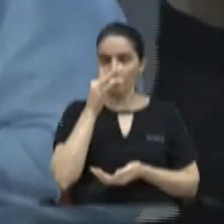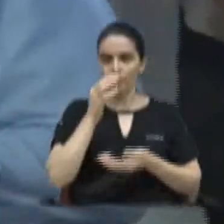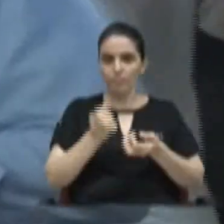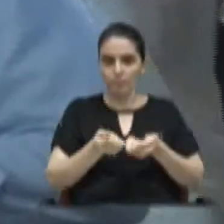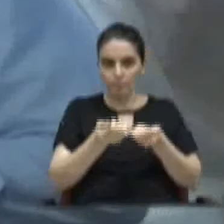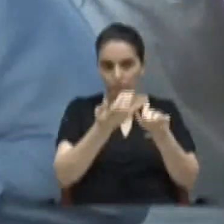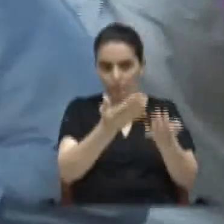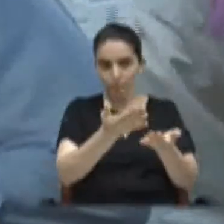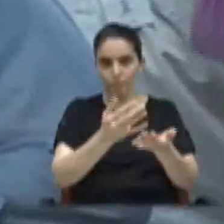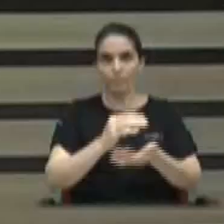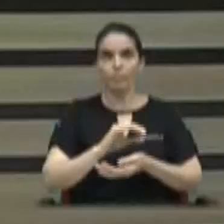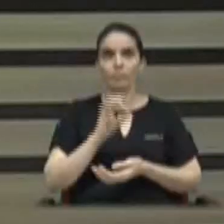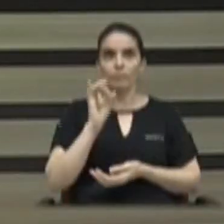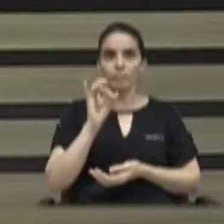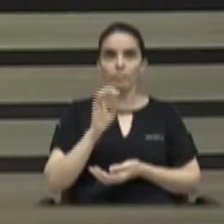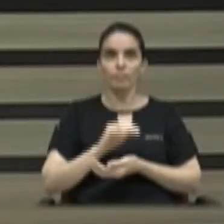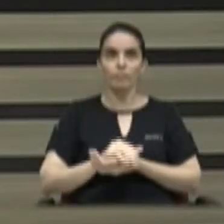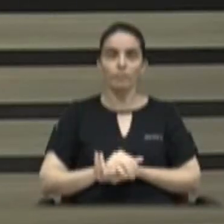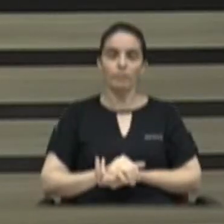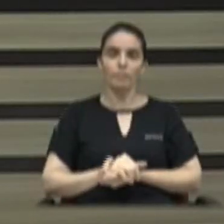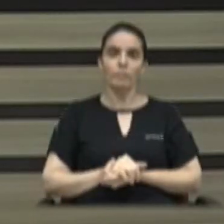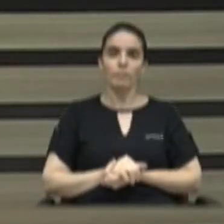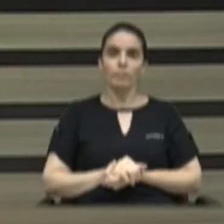pudesse... Aí, vereador.